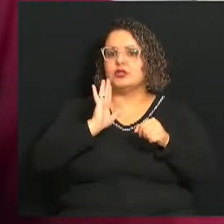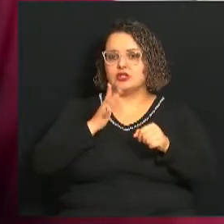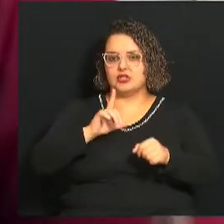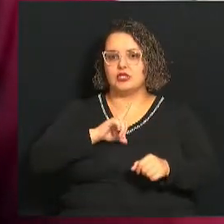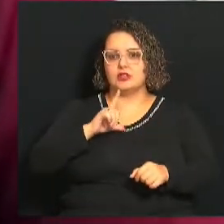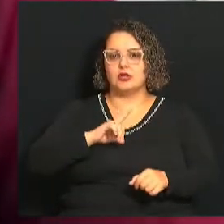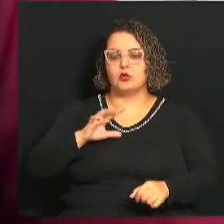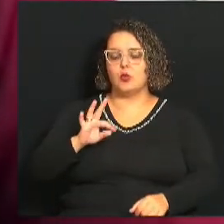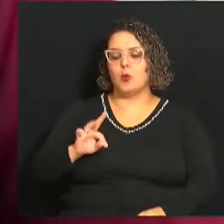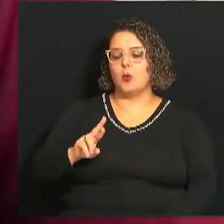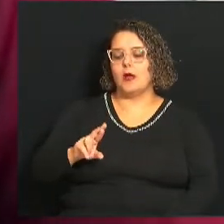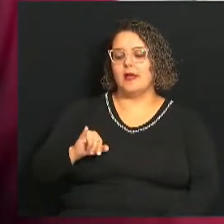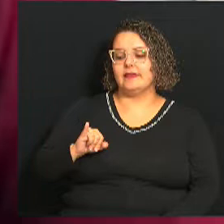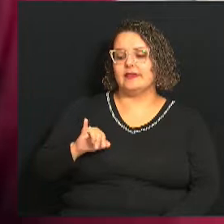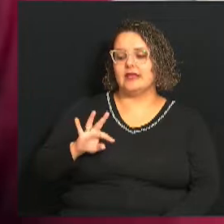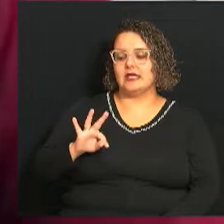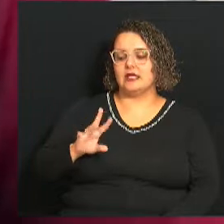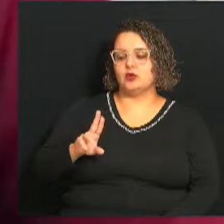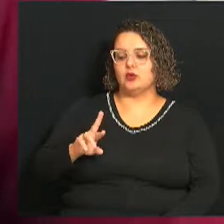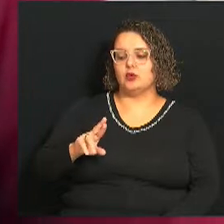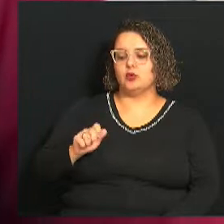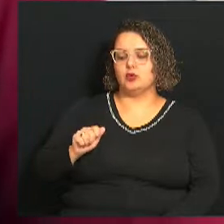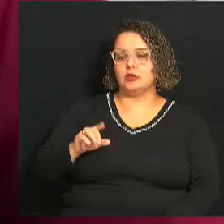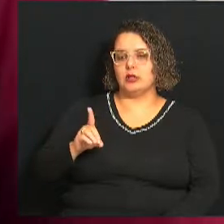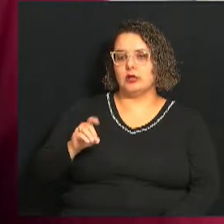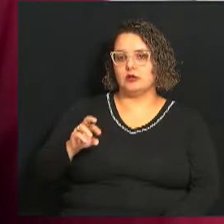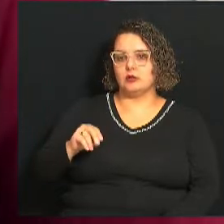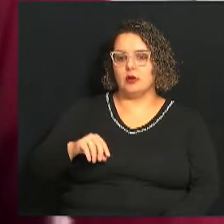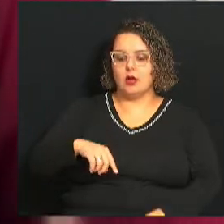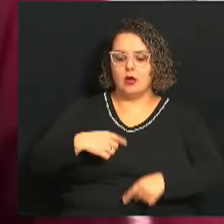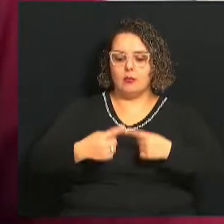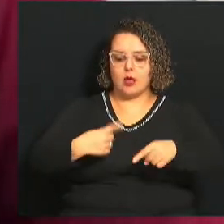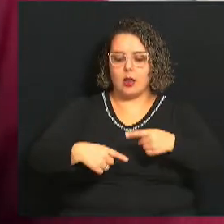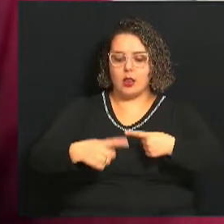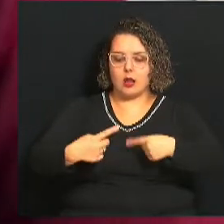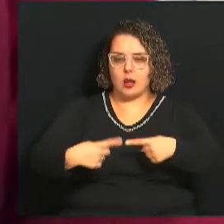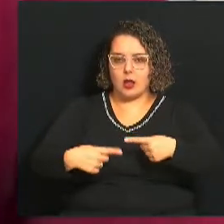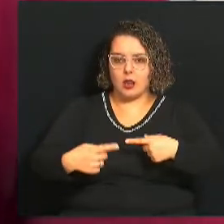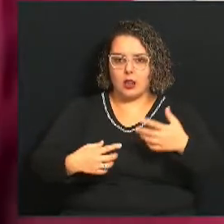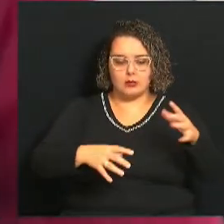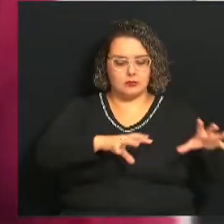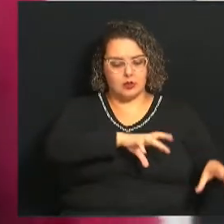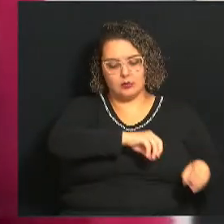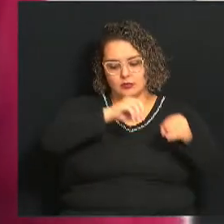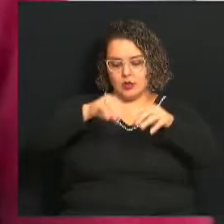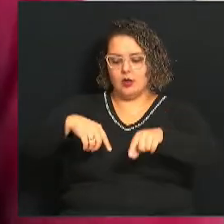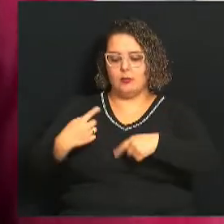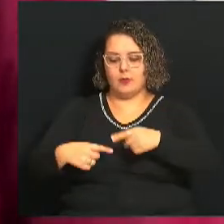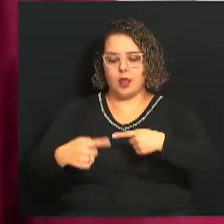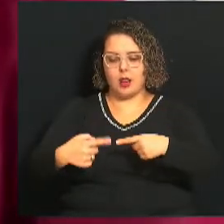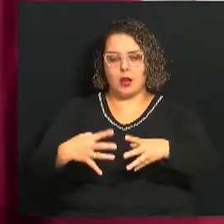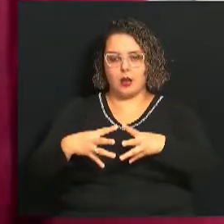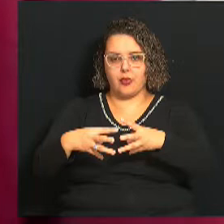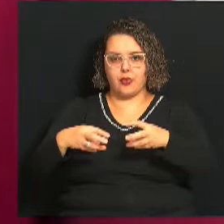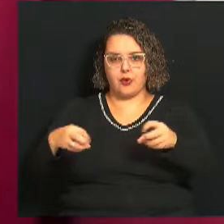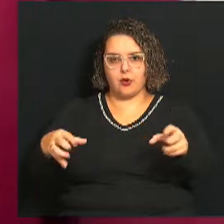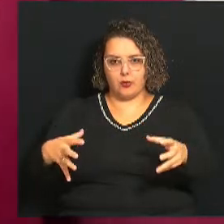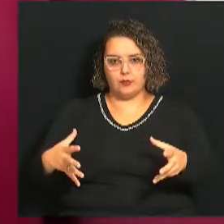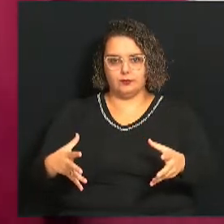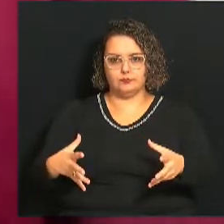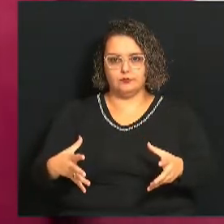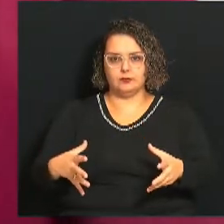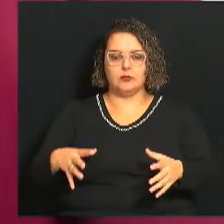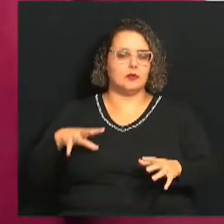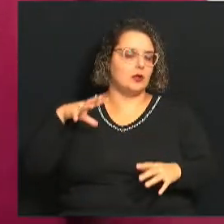atrás que vai triturando esses galhos e fazendo a recolha. Então, a poda planejada faz a retirada imediata